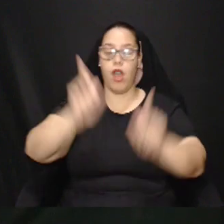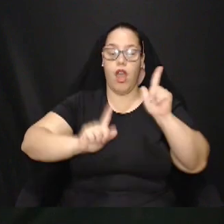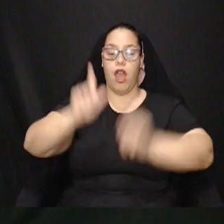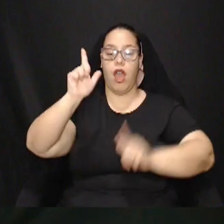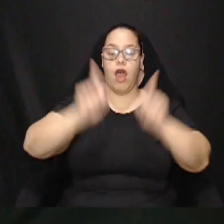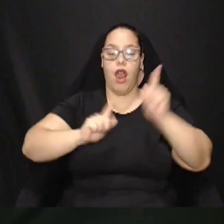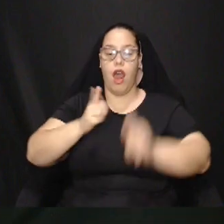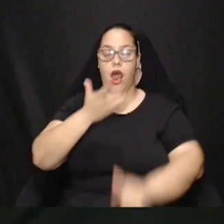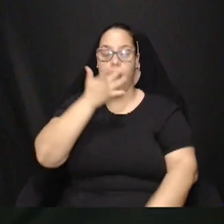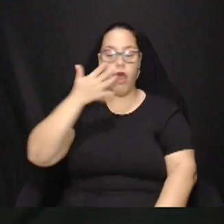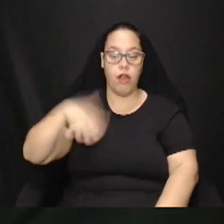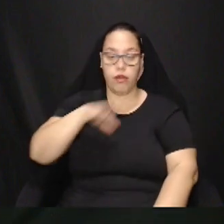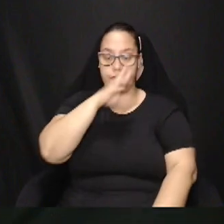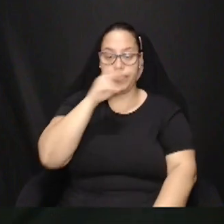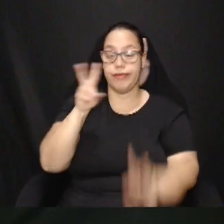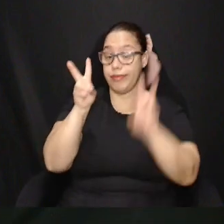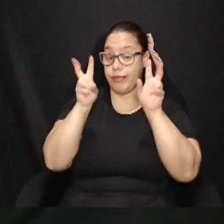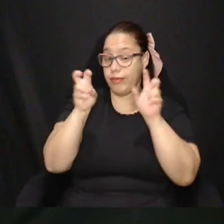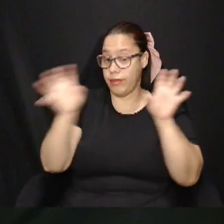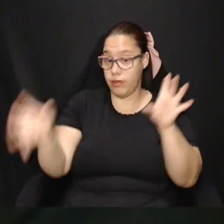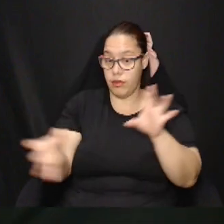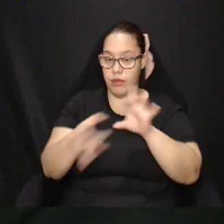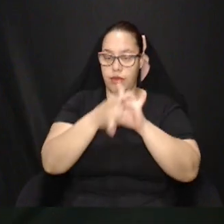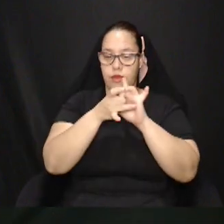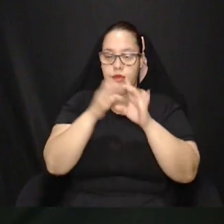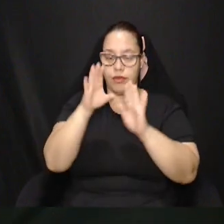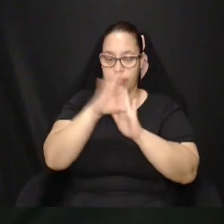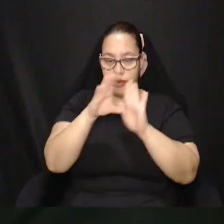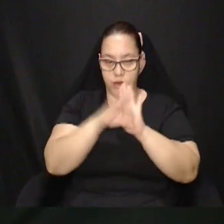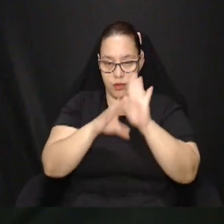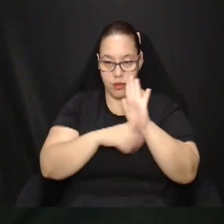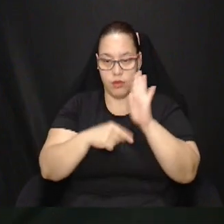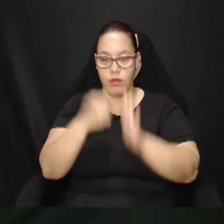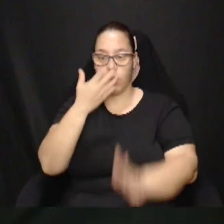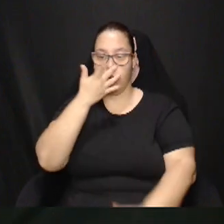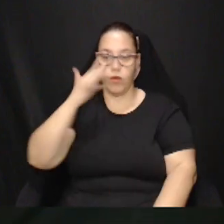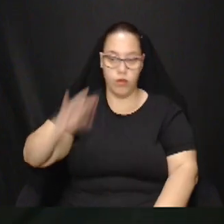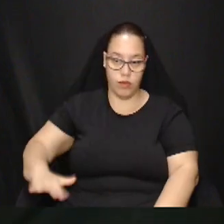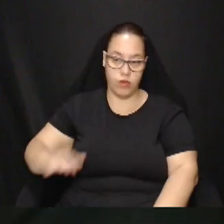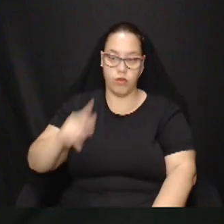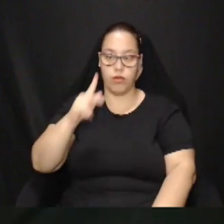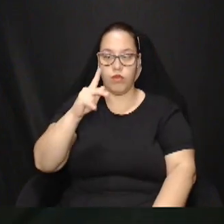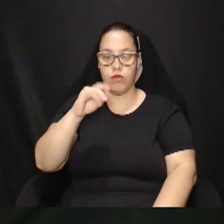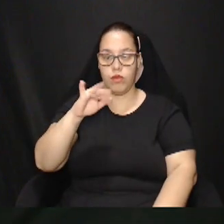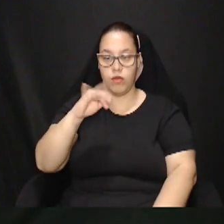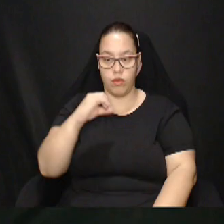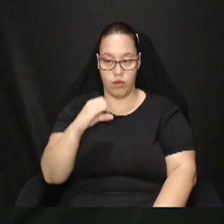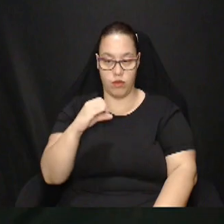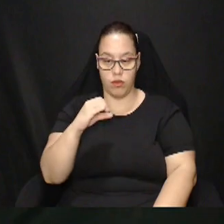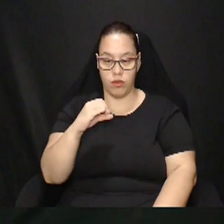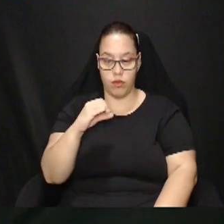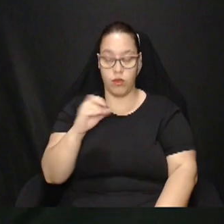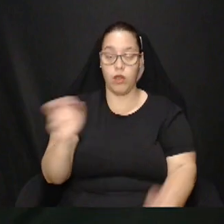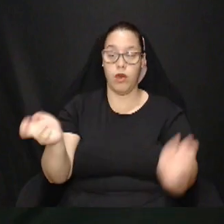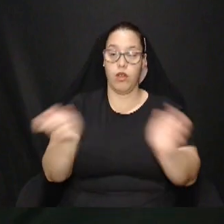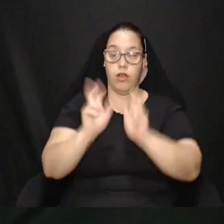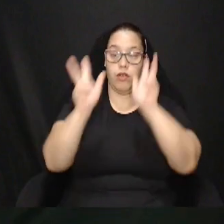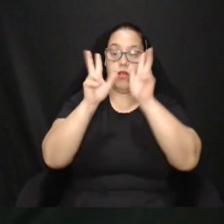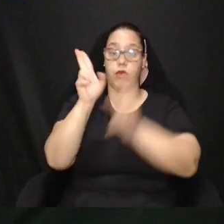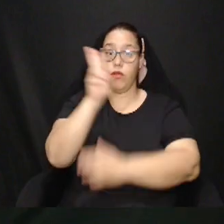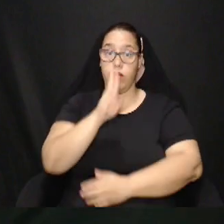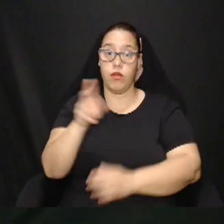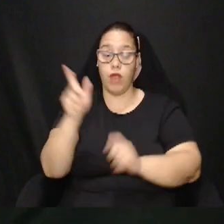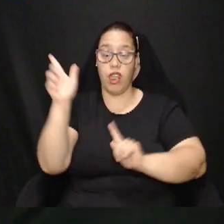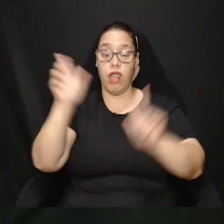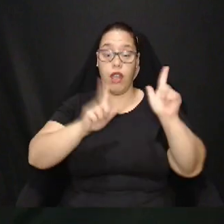tema integra eixos aí do programa da primeira infância Campineiro PIC. Entre os principais alertas estão o uso excessivo das telas, a